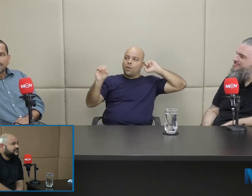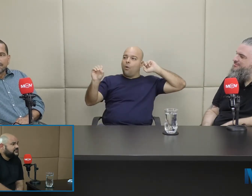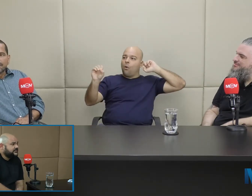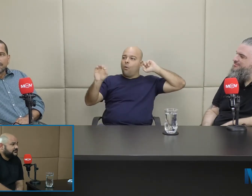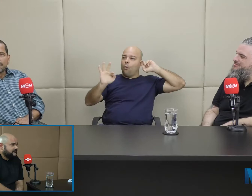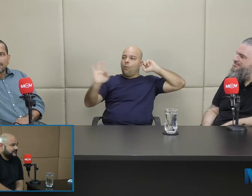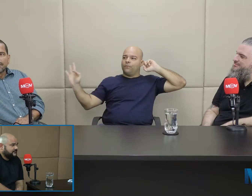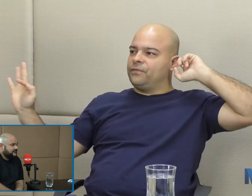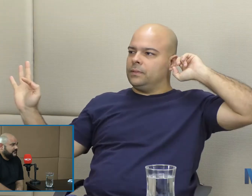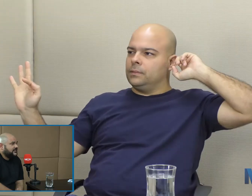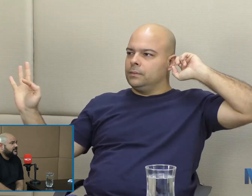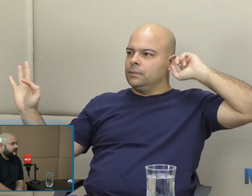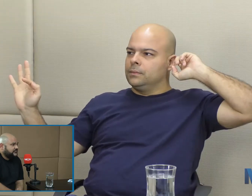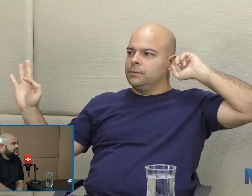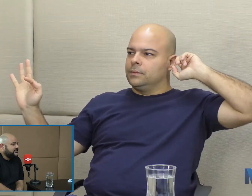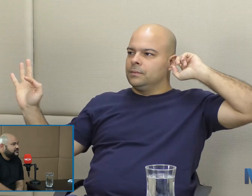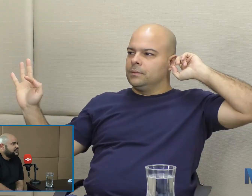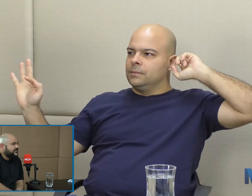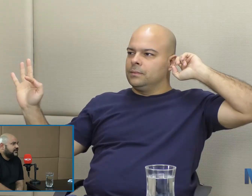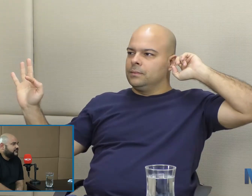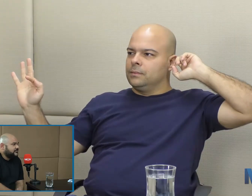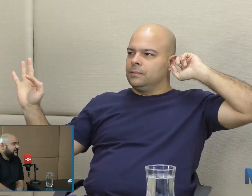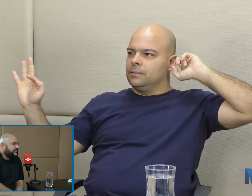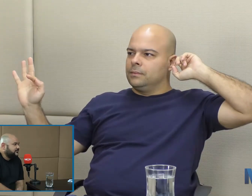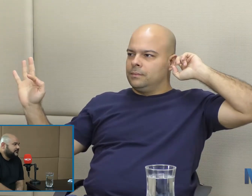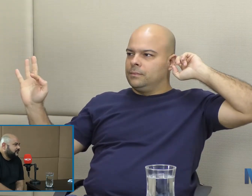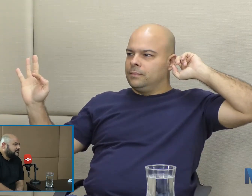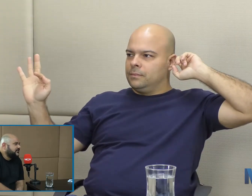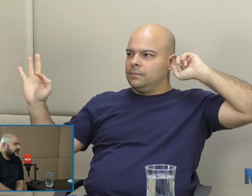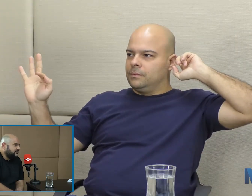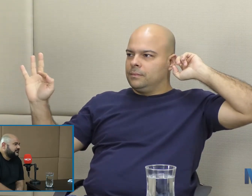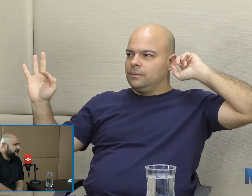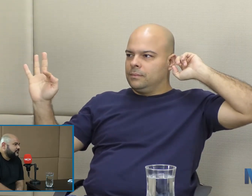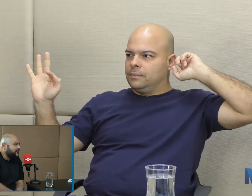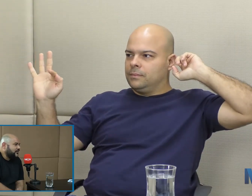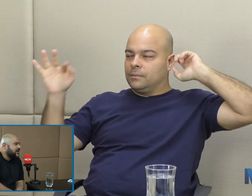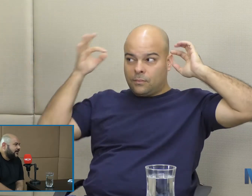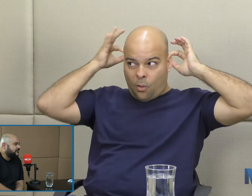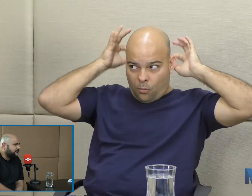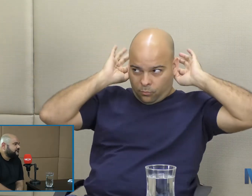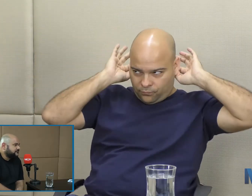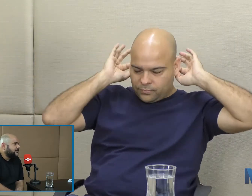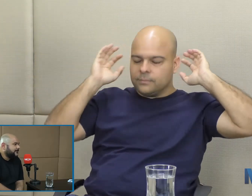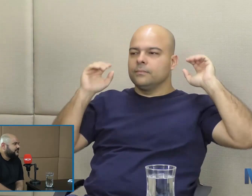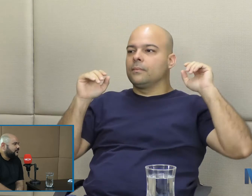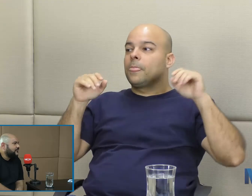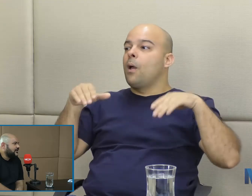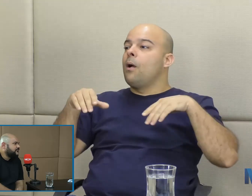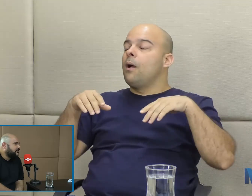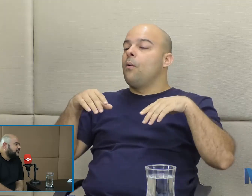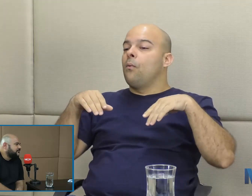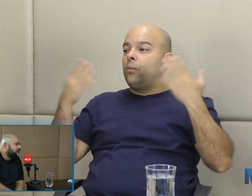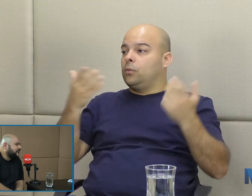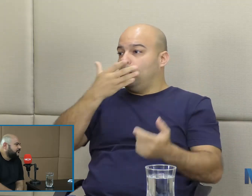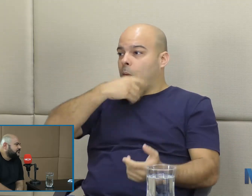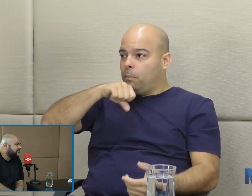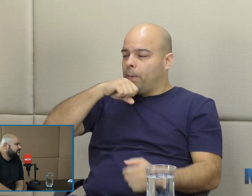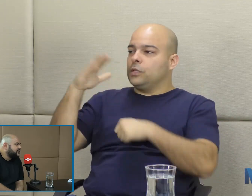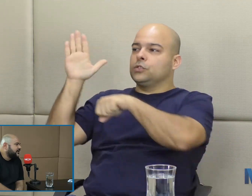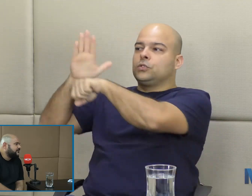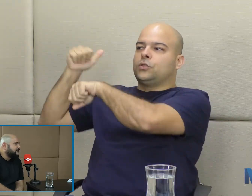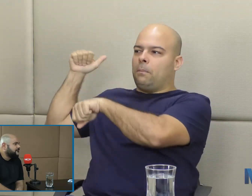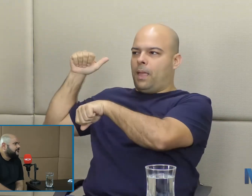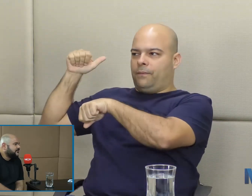eu fingia. Eu desligava o aparelho, eu não ligava, eu só colocava. Só colocava e colocava no off, eu